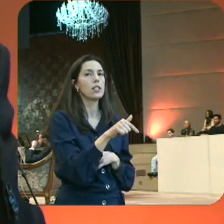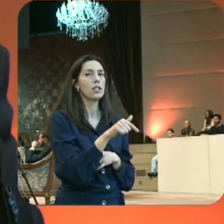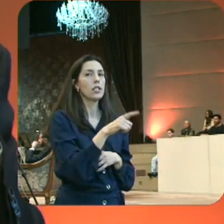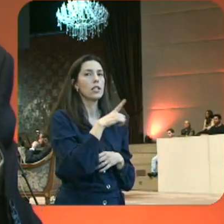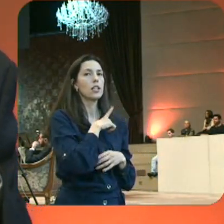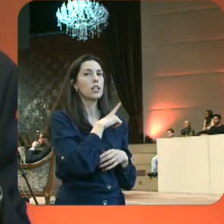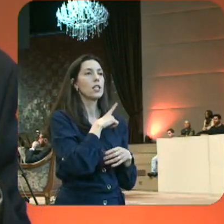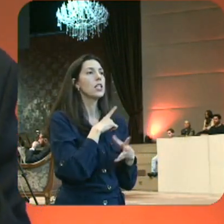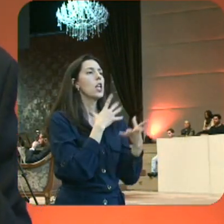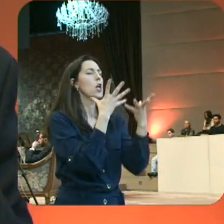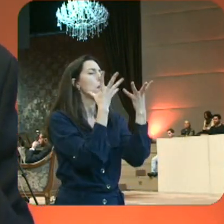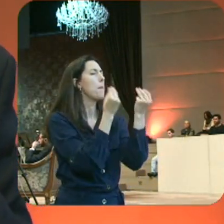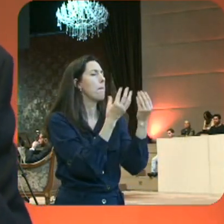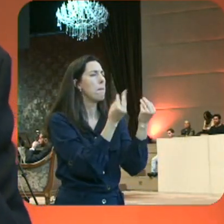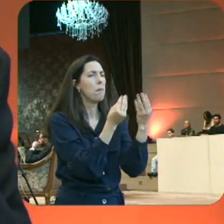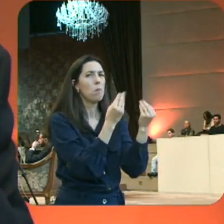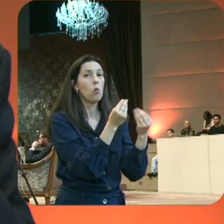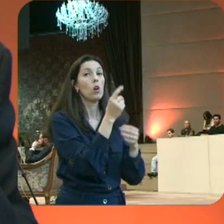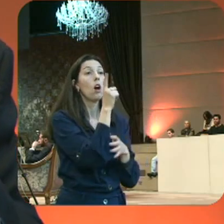em abundância,